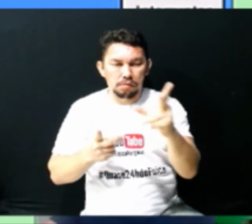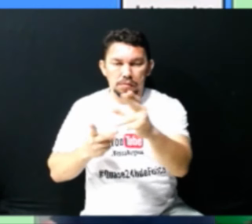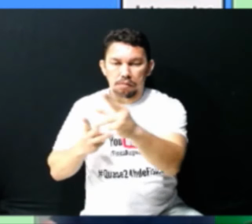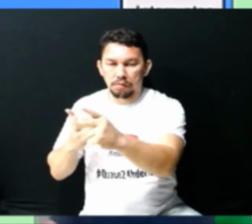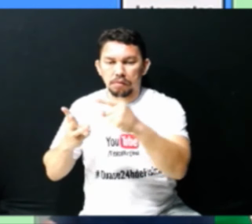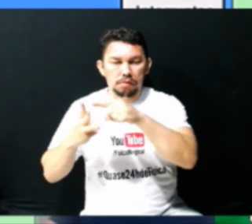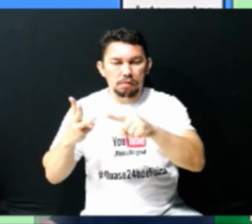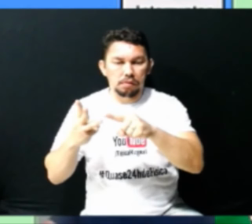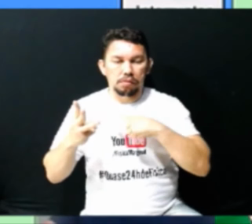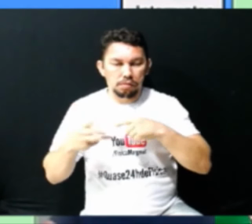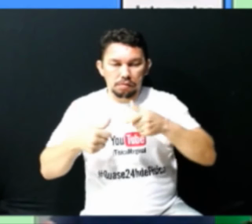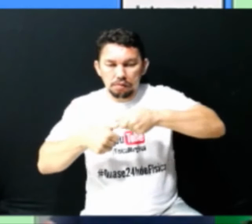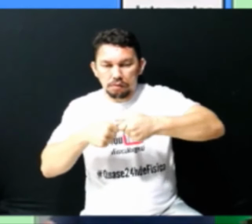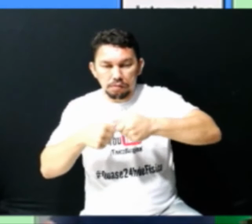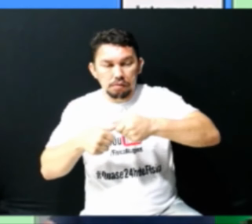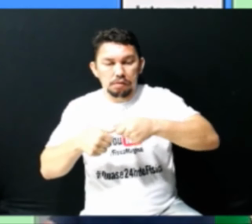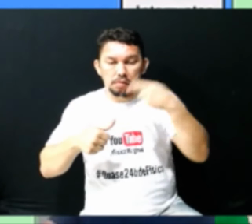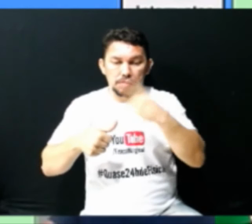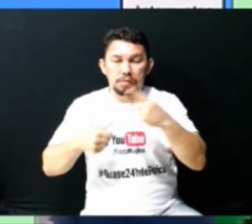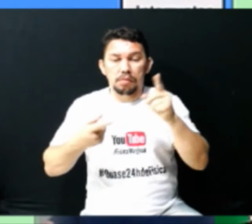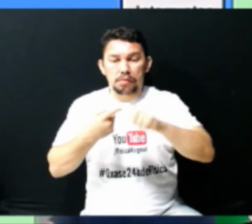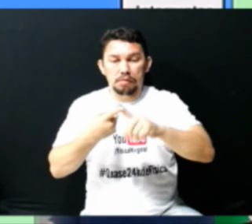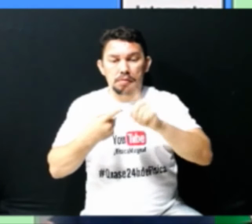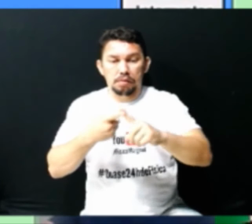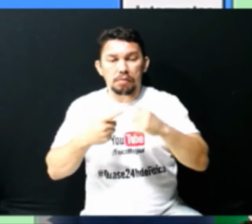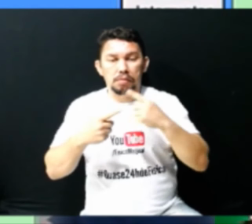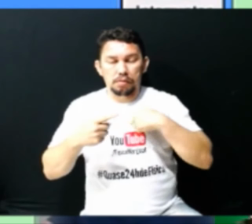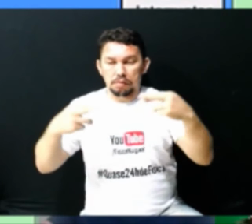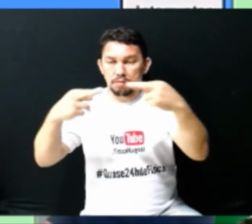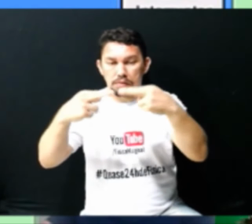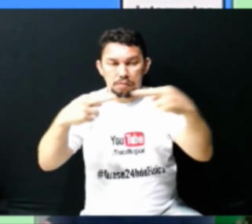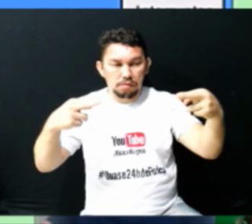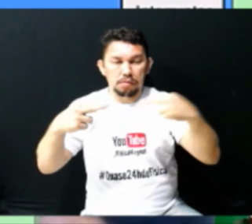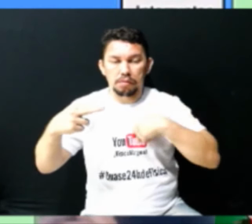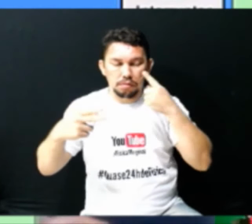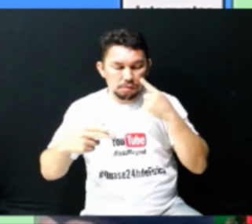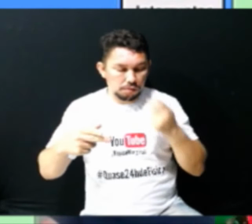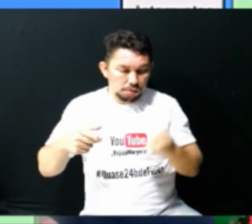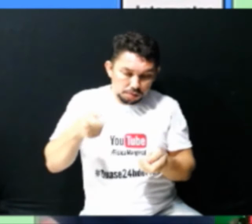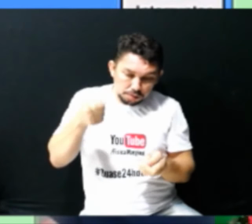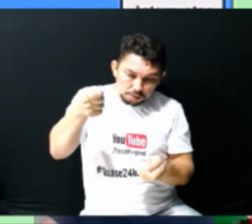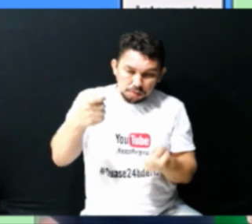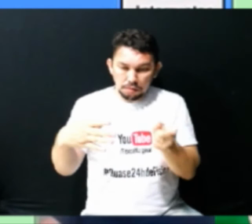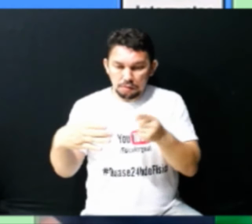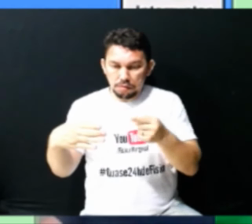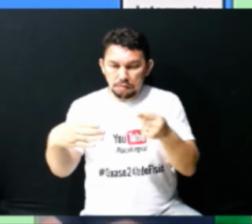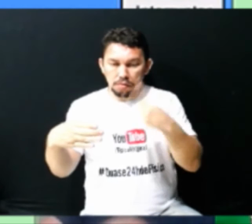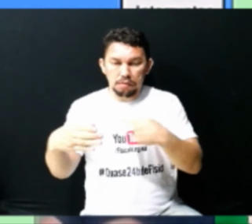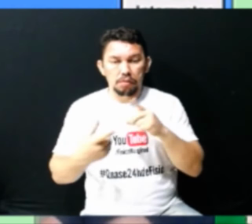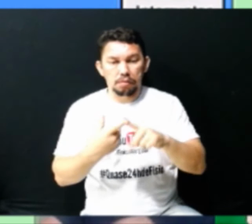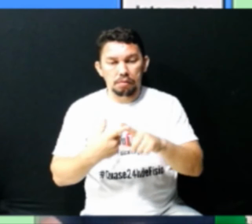fonte. Você pode também, além de ligar o voltímetro, você pode colocar um amperímetro. Um